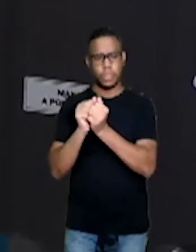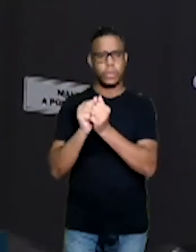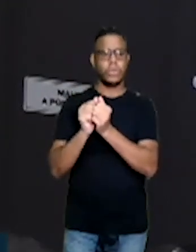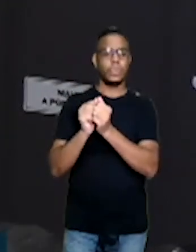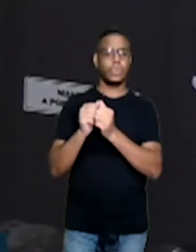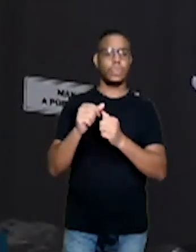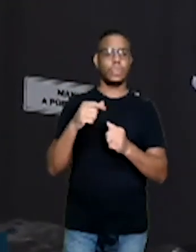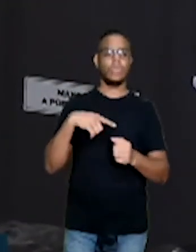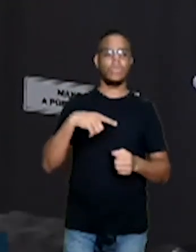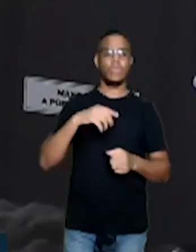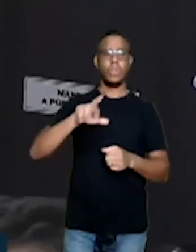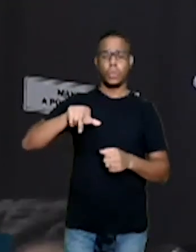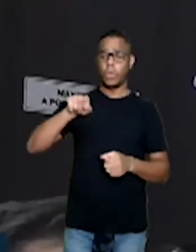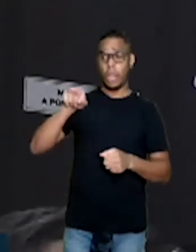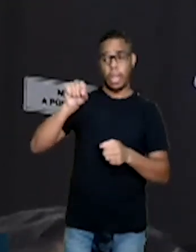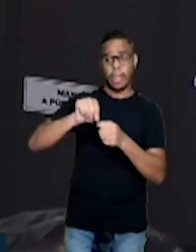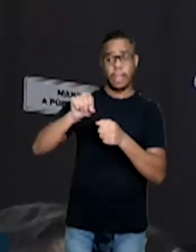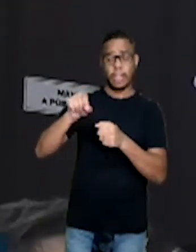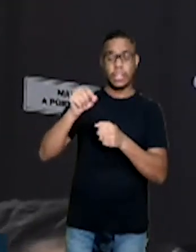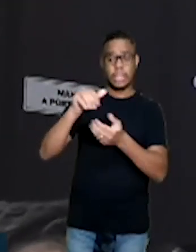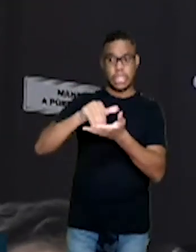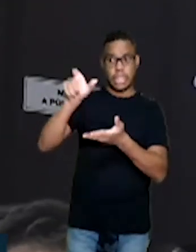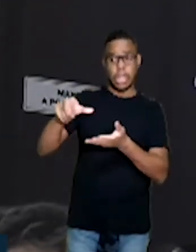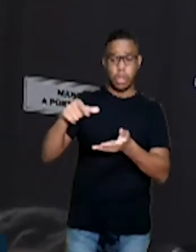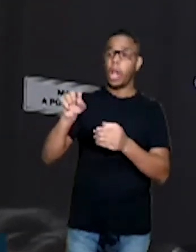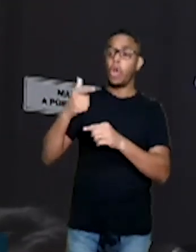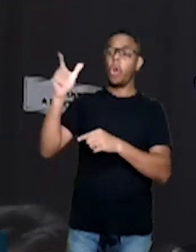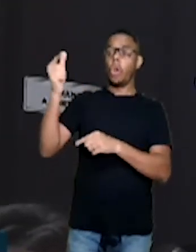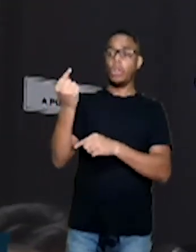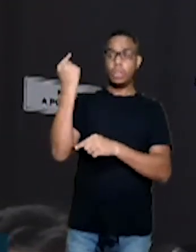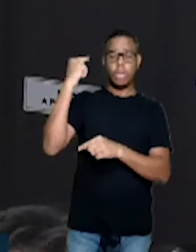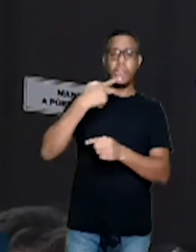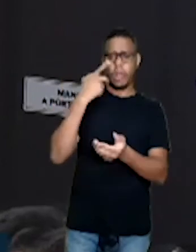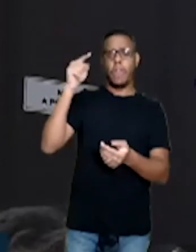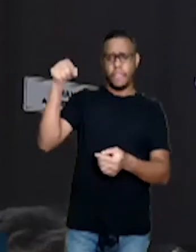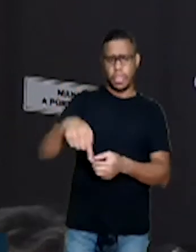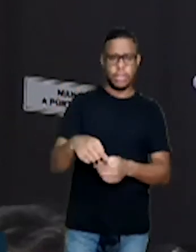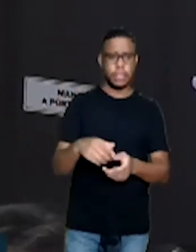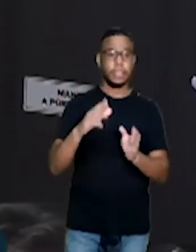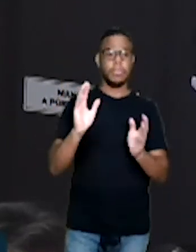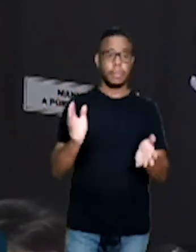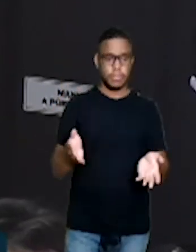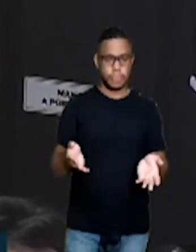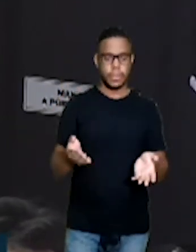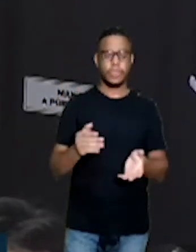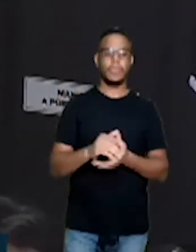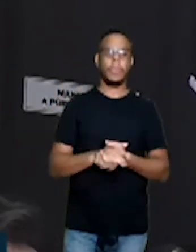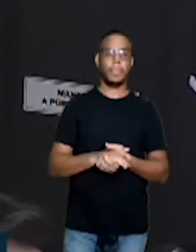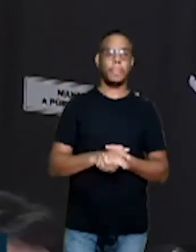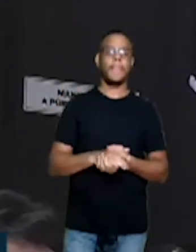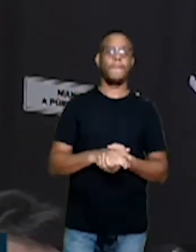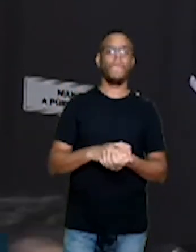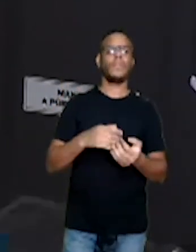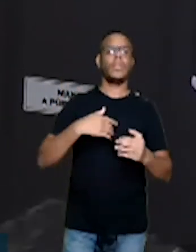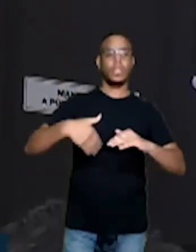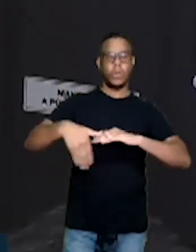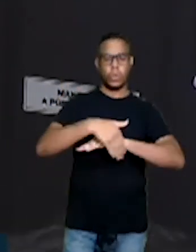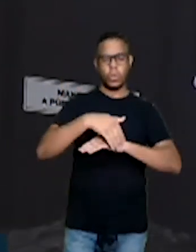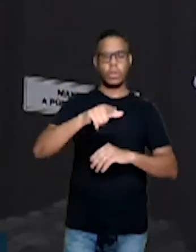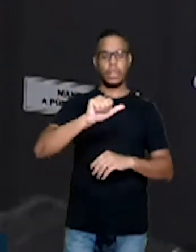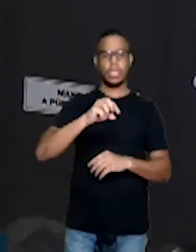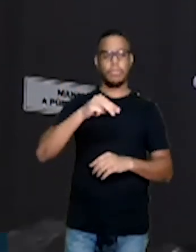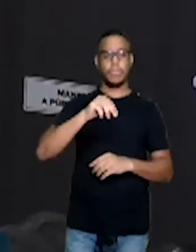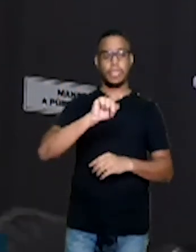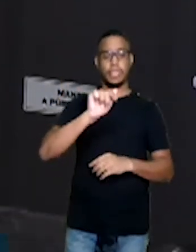secretário que se comprometeu, mas enfim, já trouxe aqui a rua lá da Mezane, ao lado da